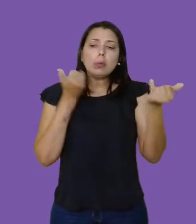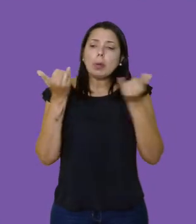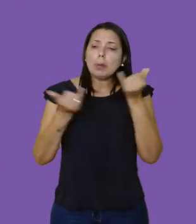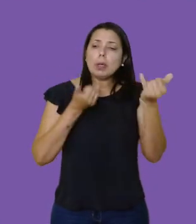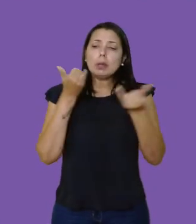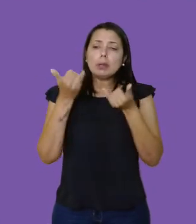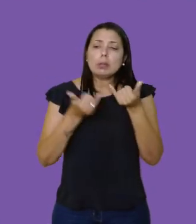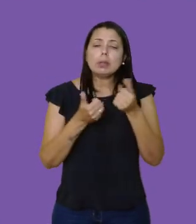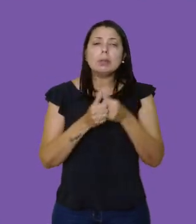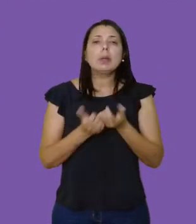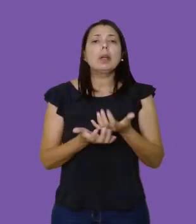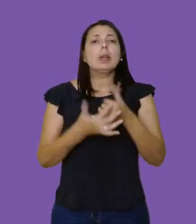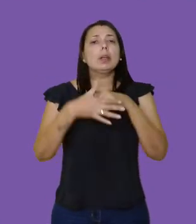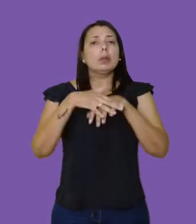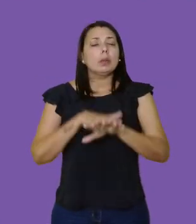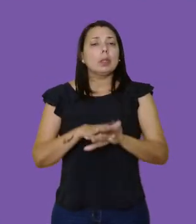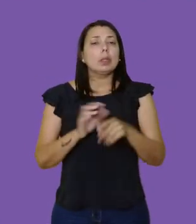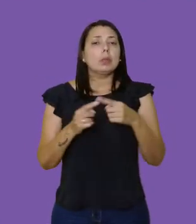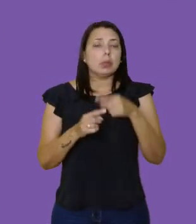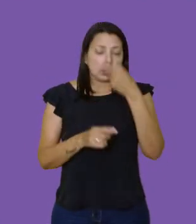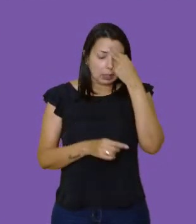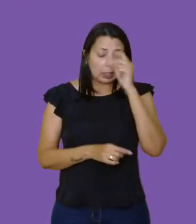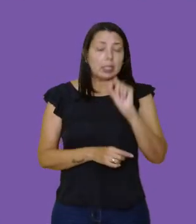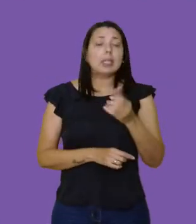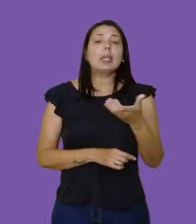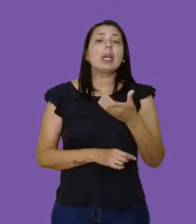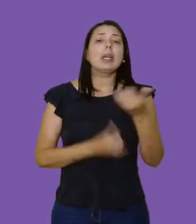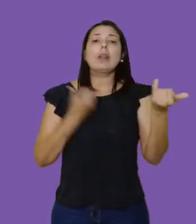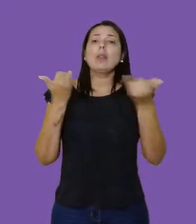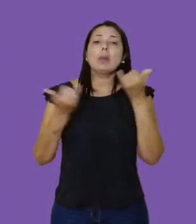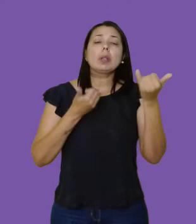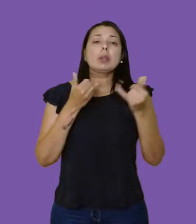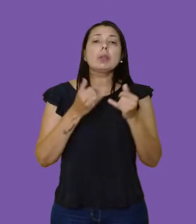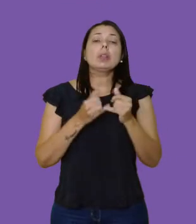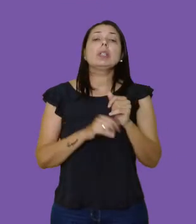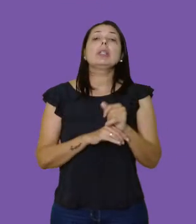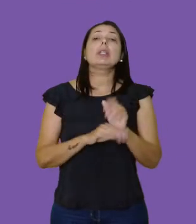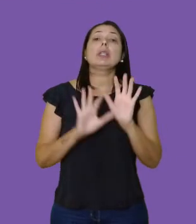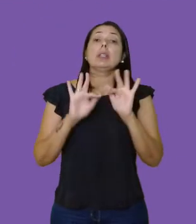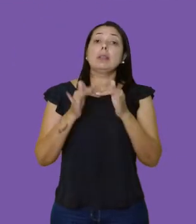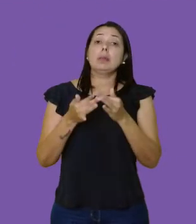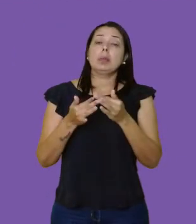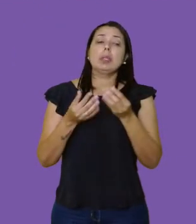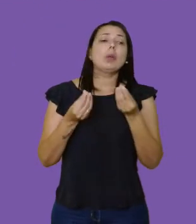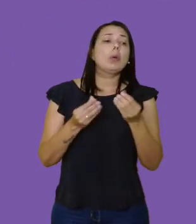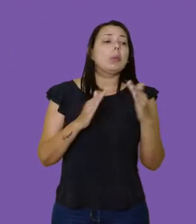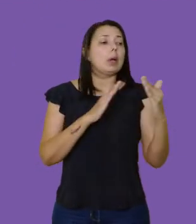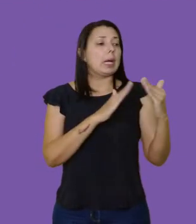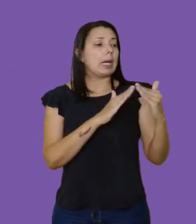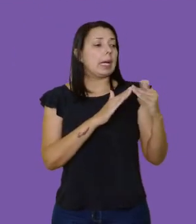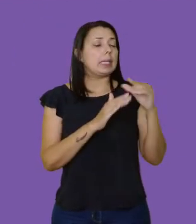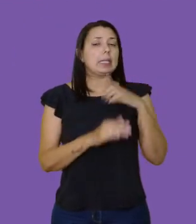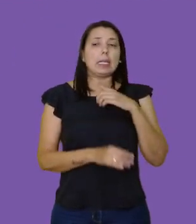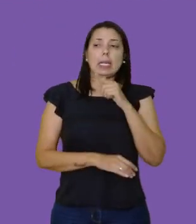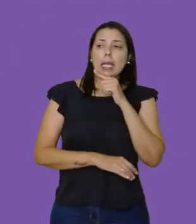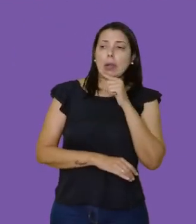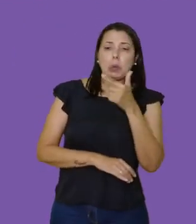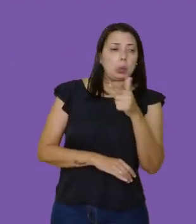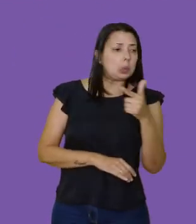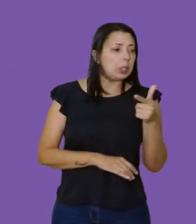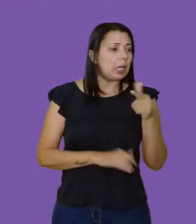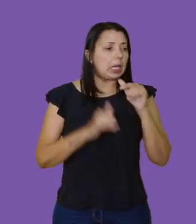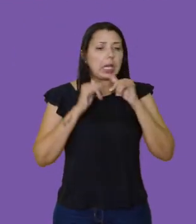era feito para incluir. Por que você queria essas informações dessas famílias? Né? Como é a casa, tem água, não tem água,